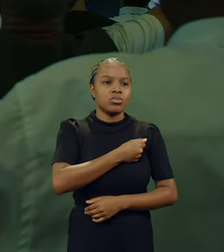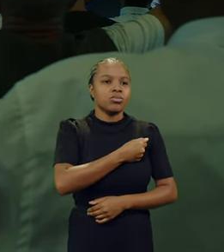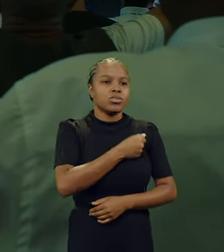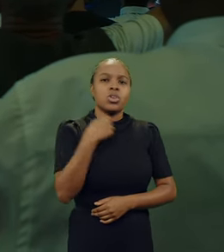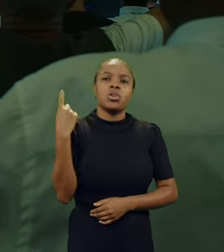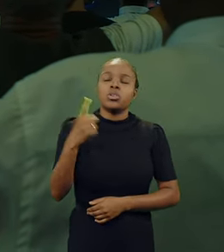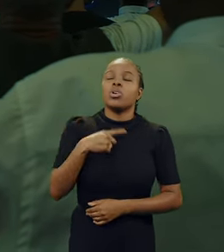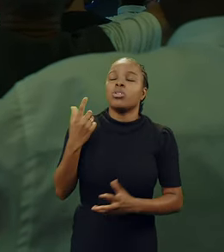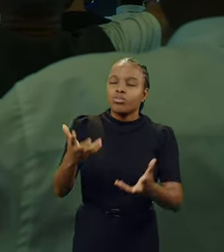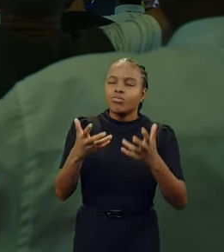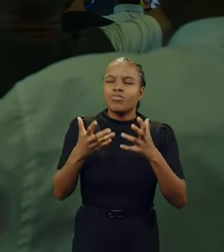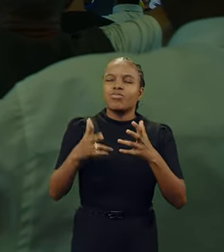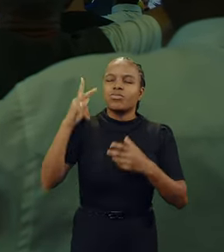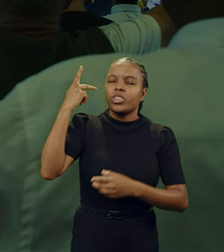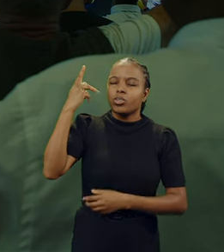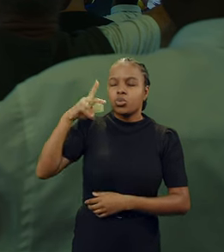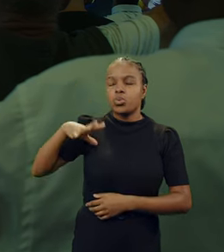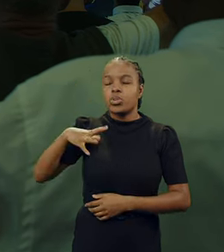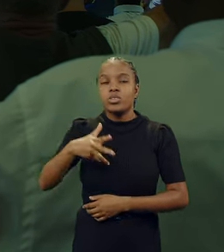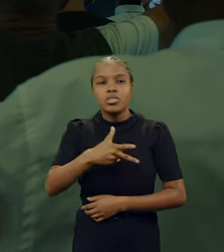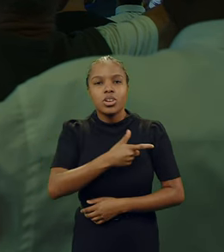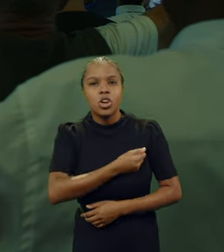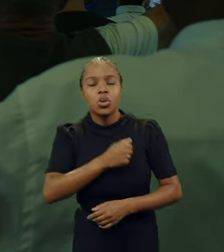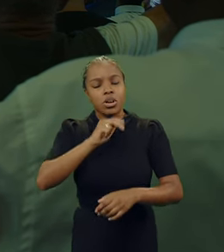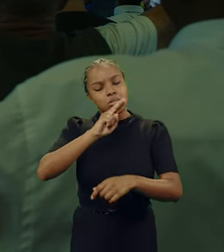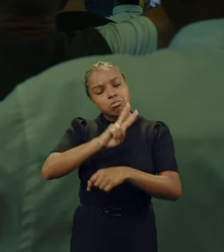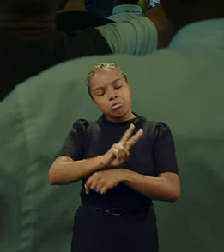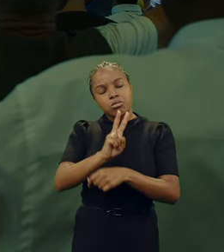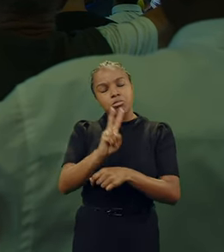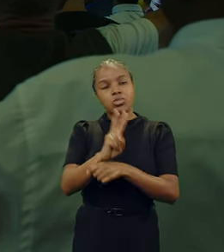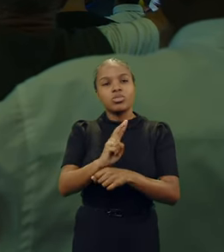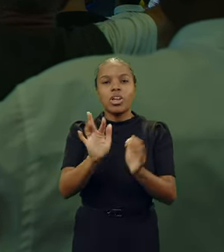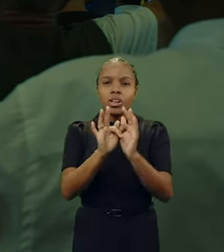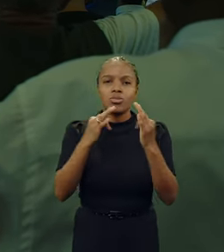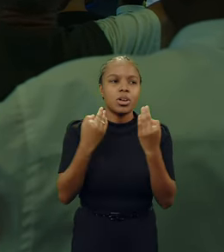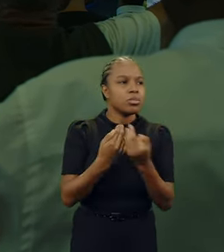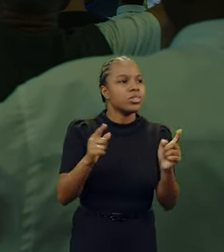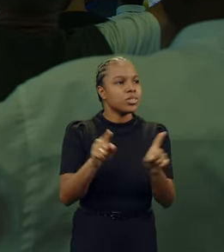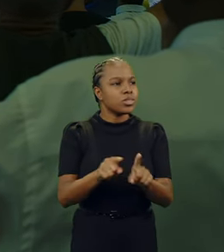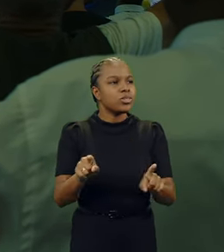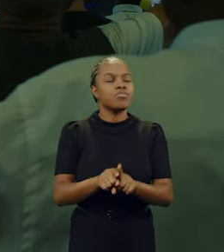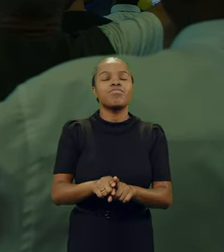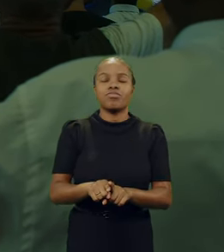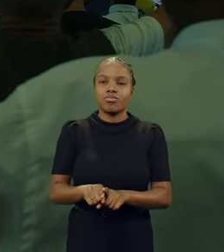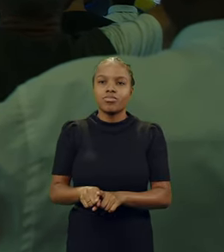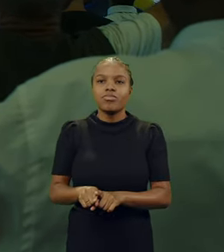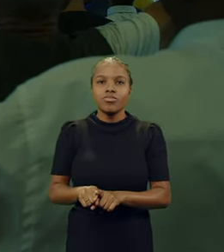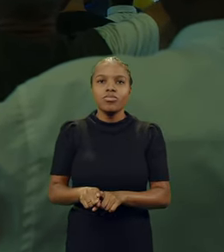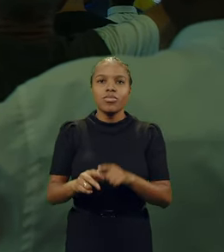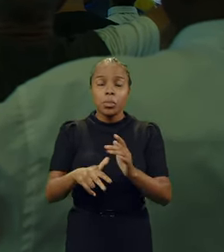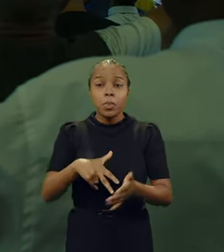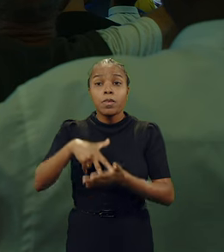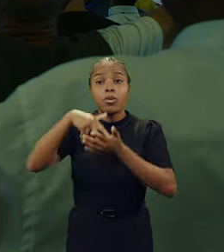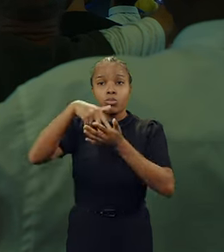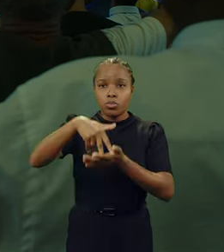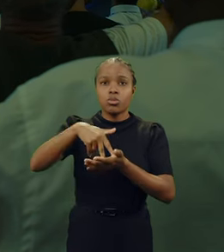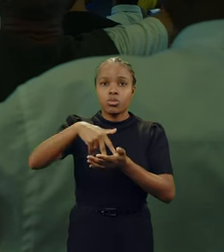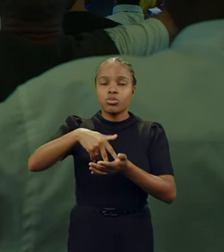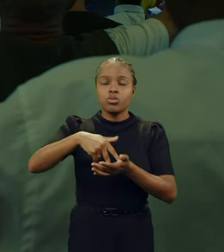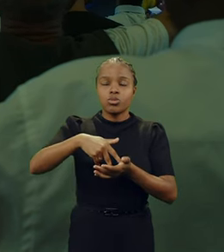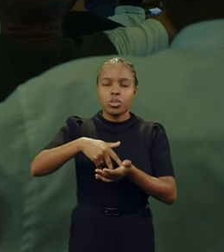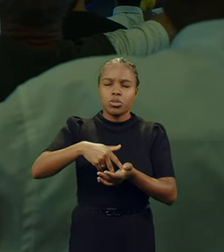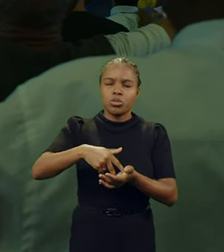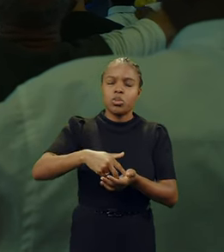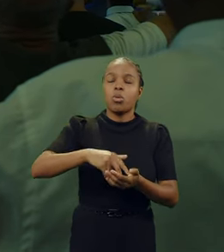teu livramento para a nossa família. Necessitamos, ó Pai, como aqueles que o Senhor levantou, quantas vezes,